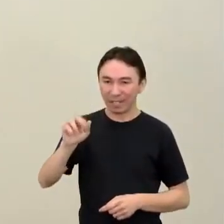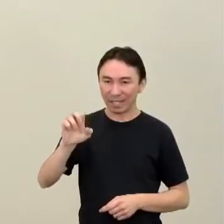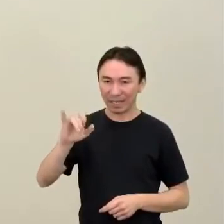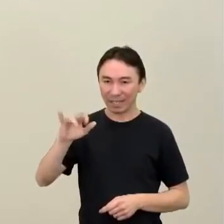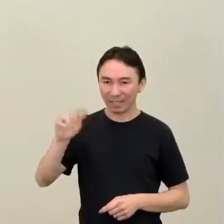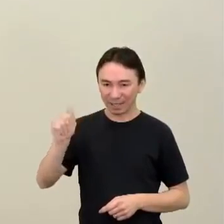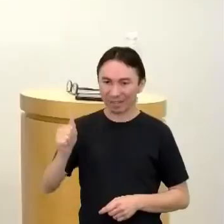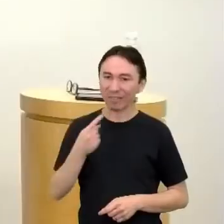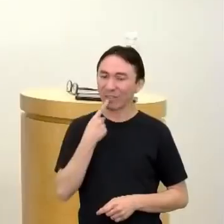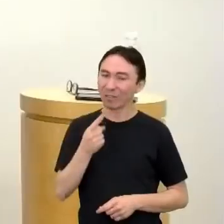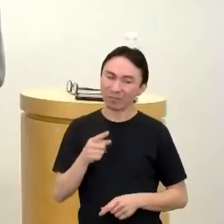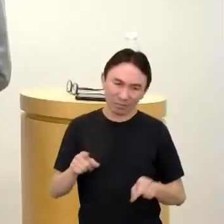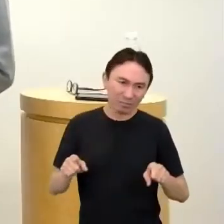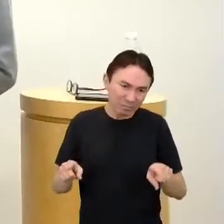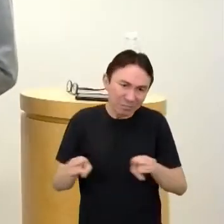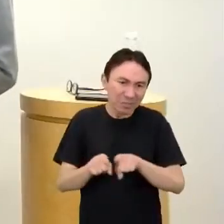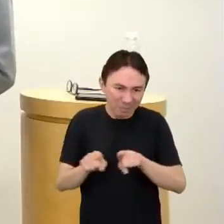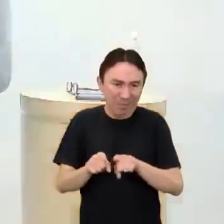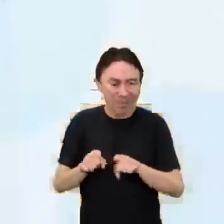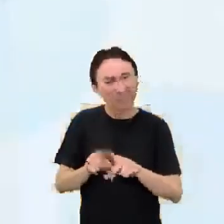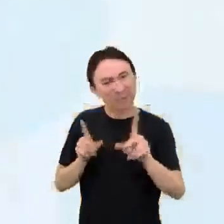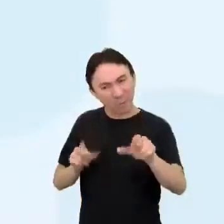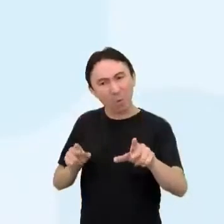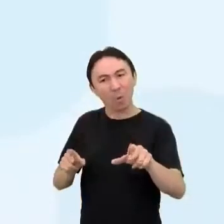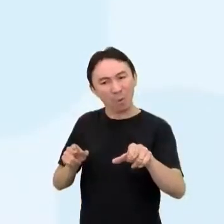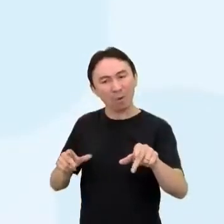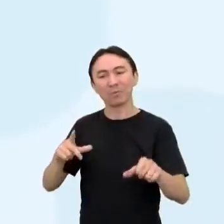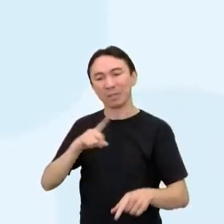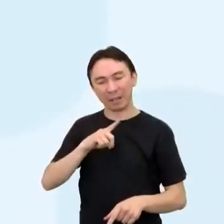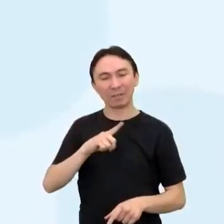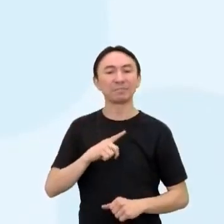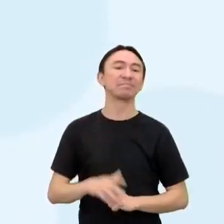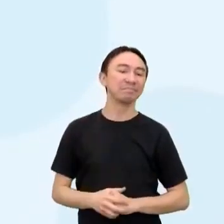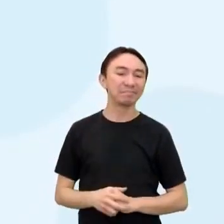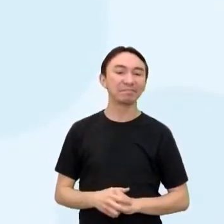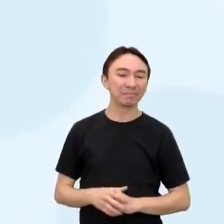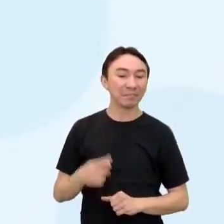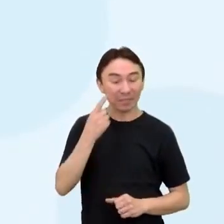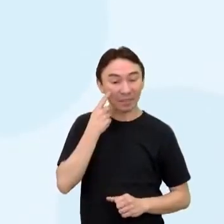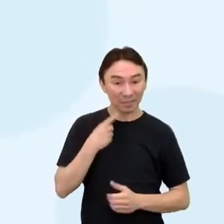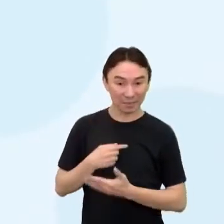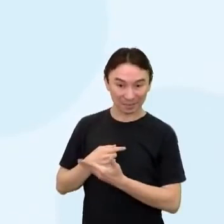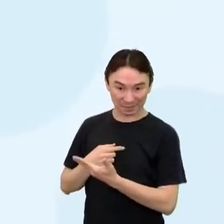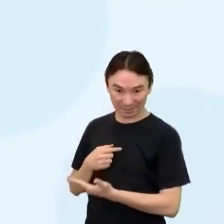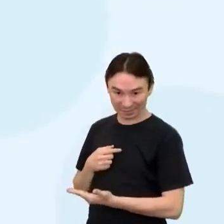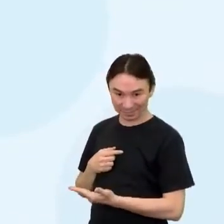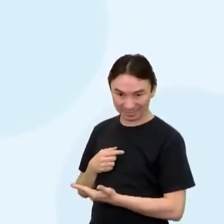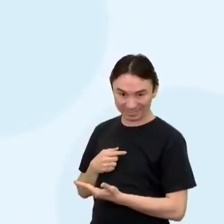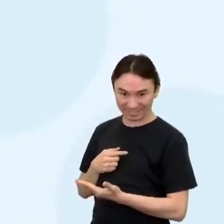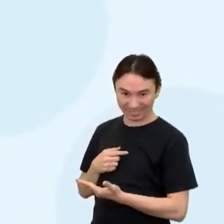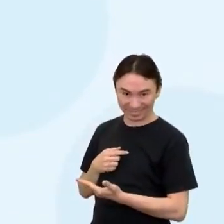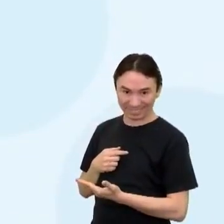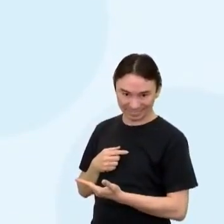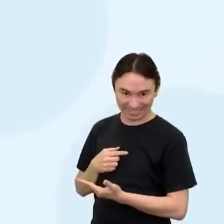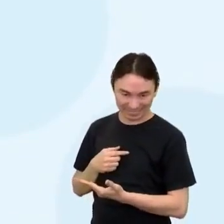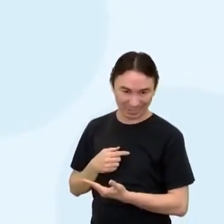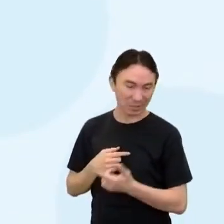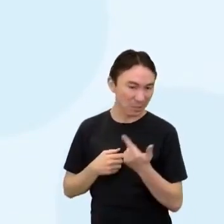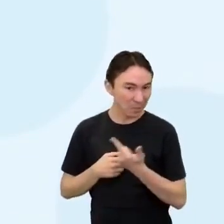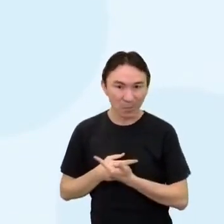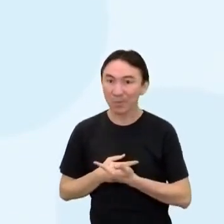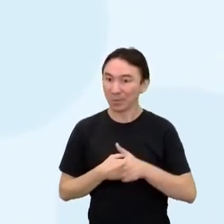bom. Legal, valeu, tá? Vamos dar sequência ali. Portanto, aqui, ó, circulei aqui numa outra forma geométrica